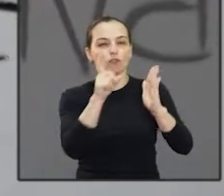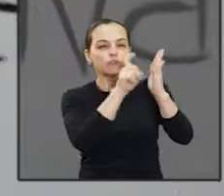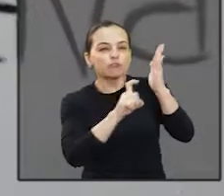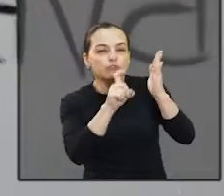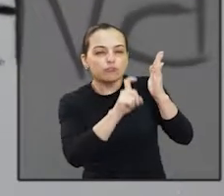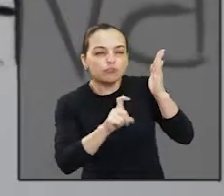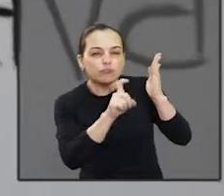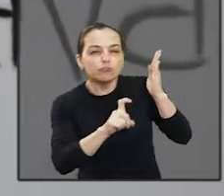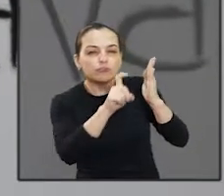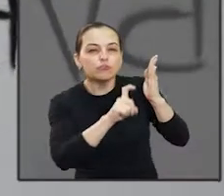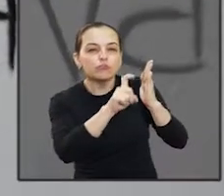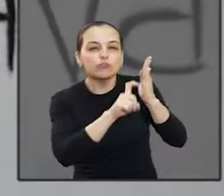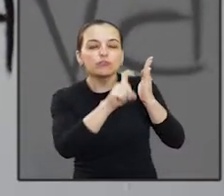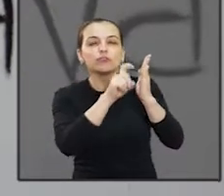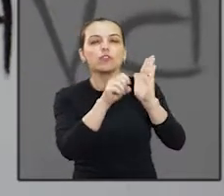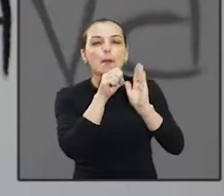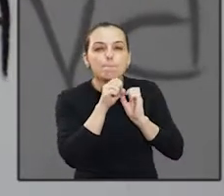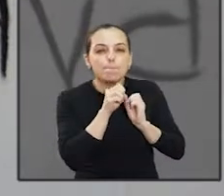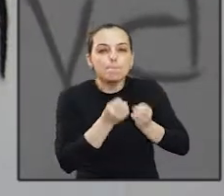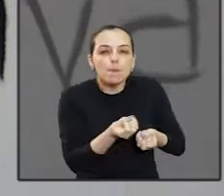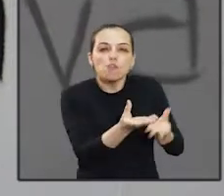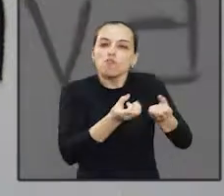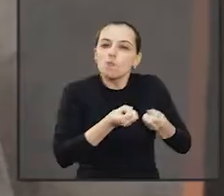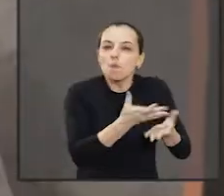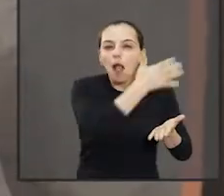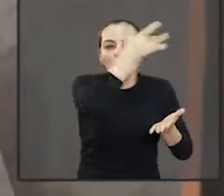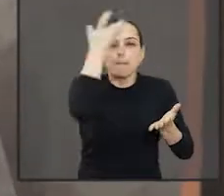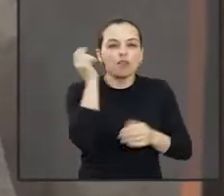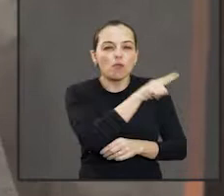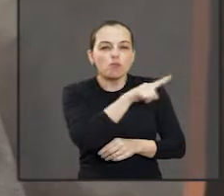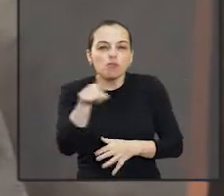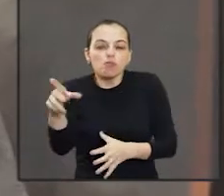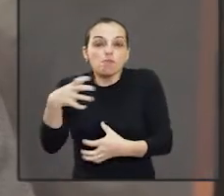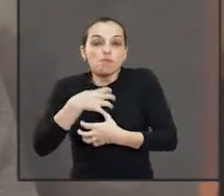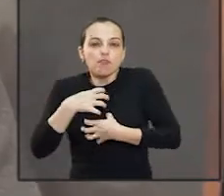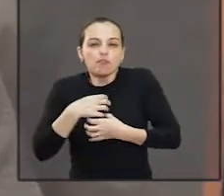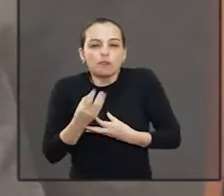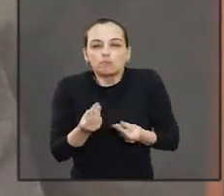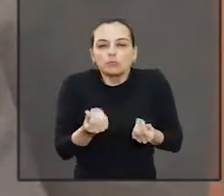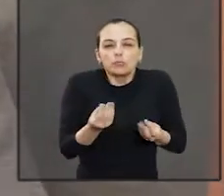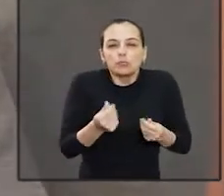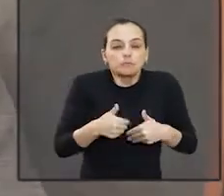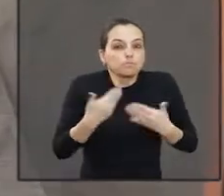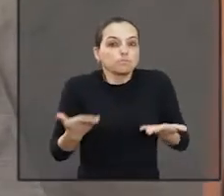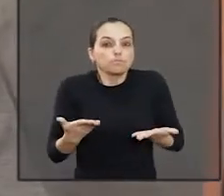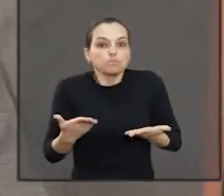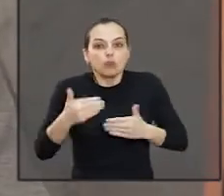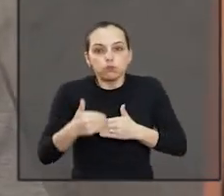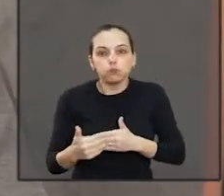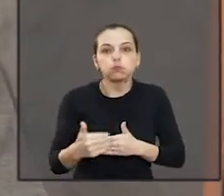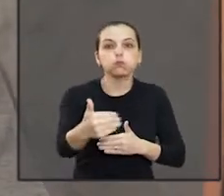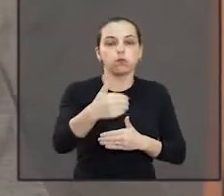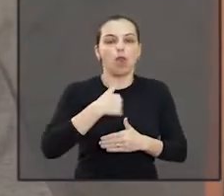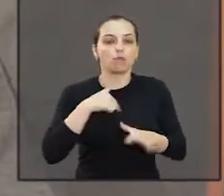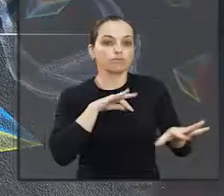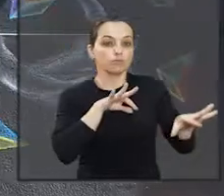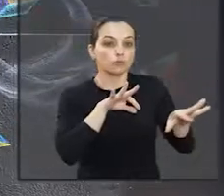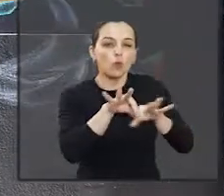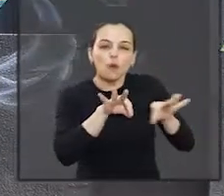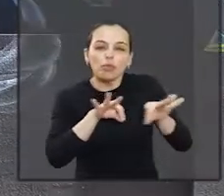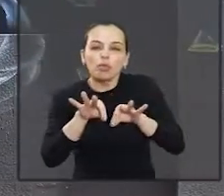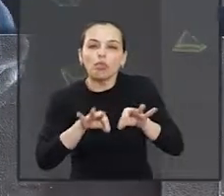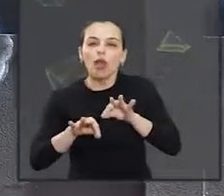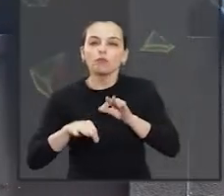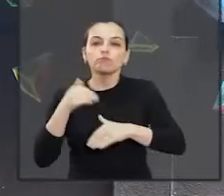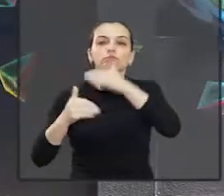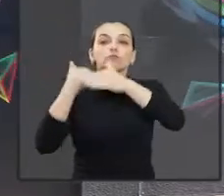alguma coisa com aquilo lá. E a partir daí eu fui seguindo, seguindo e me envolvendo cada vez mais com a arte de rua, né? Eu